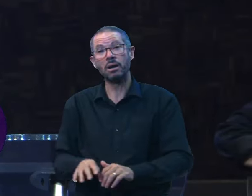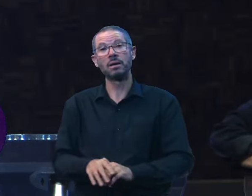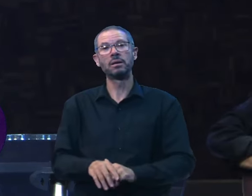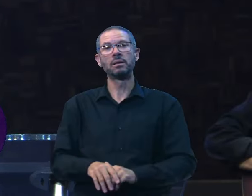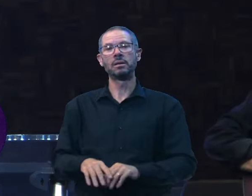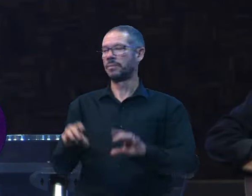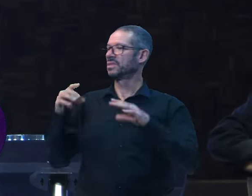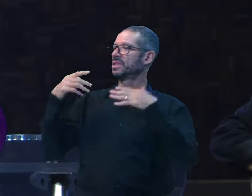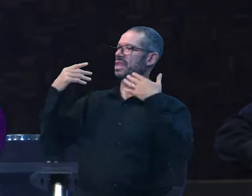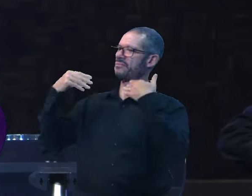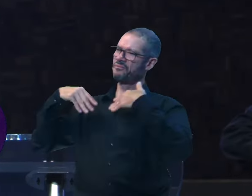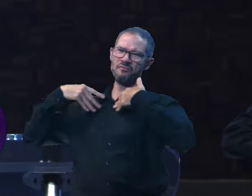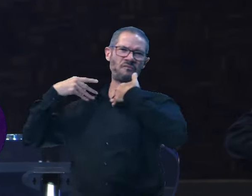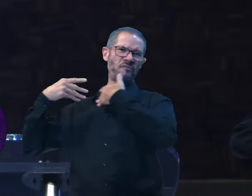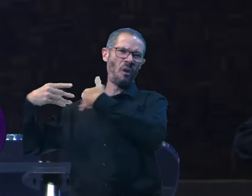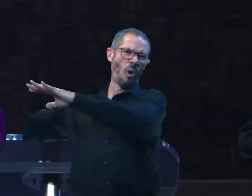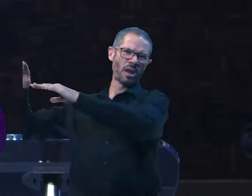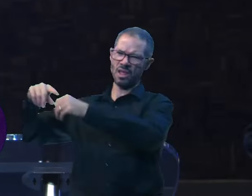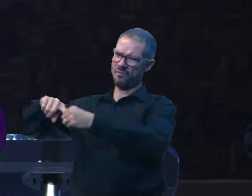Deixa lá fora agora.